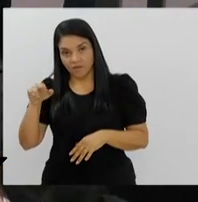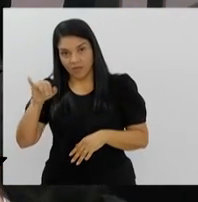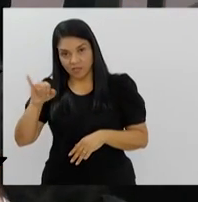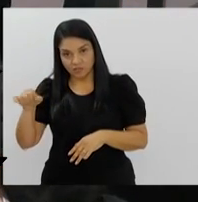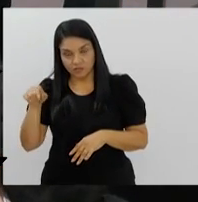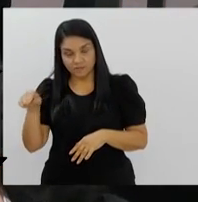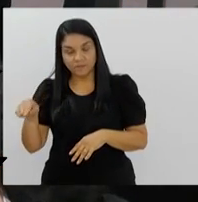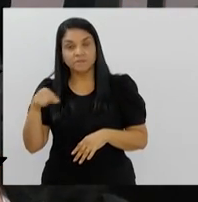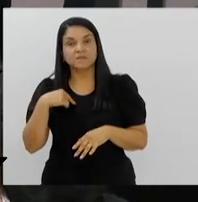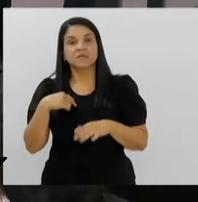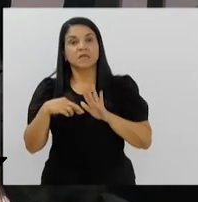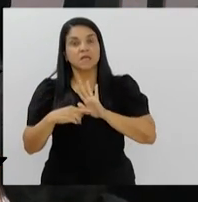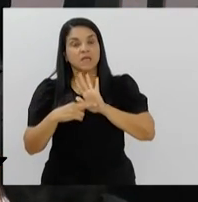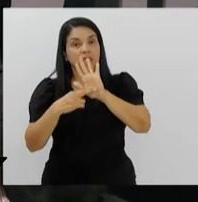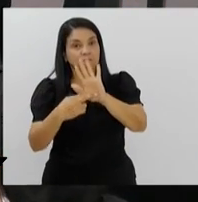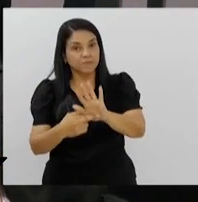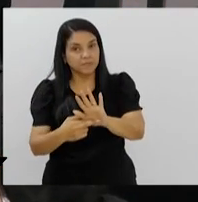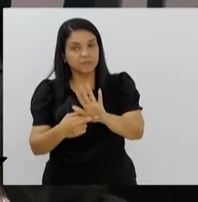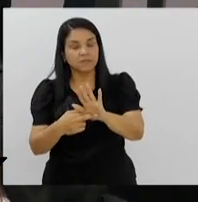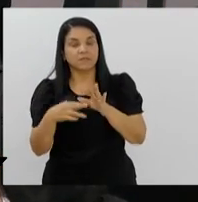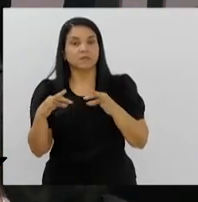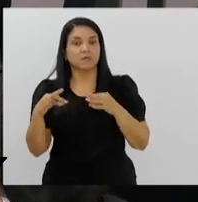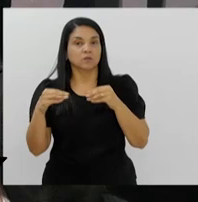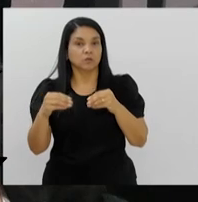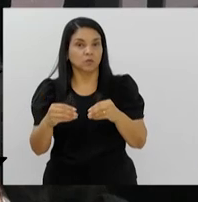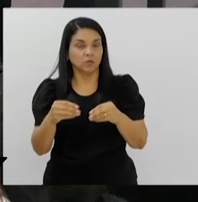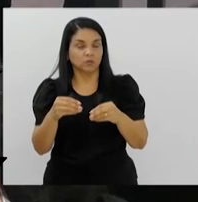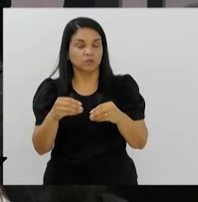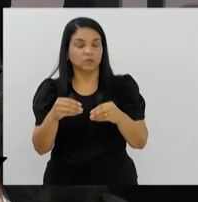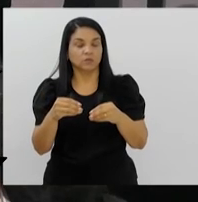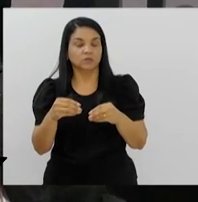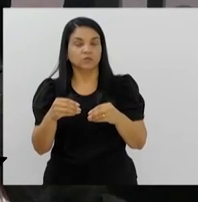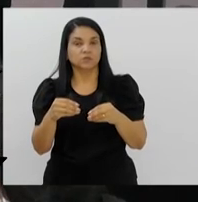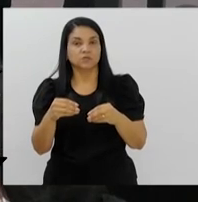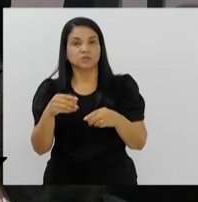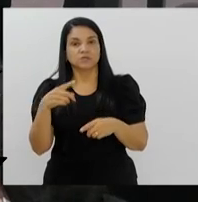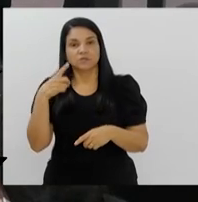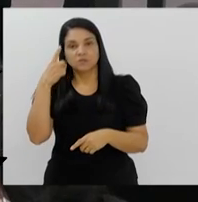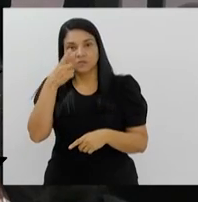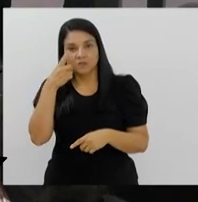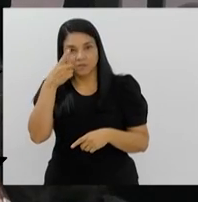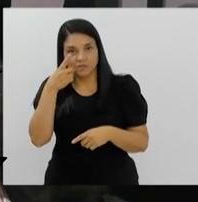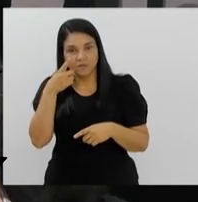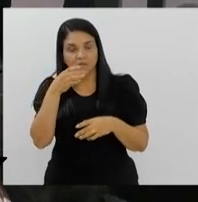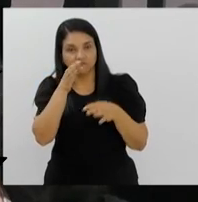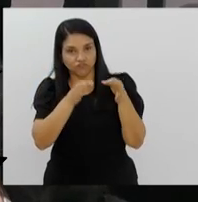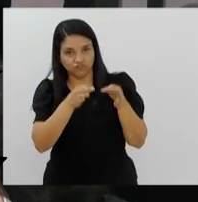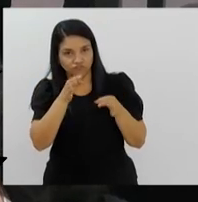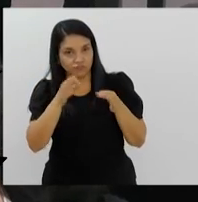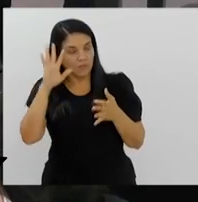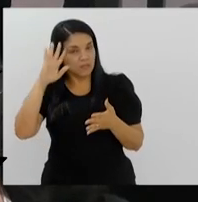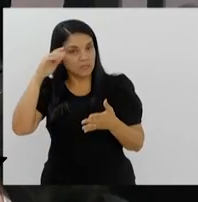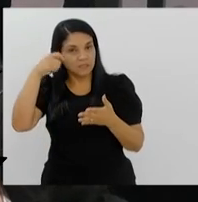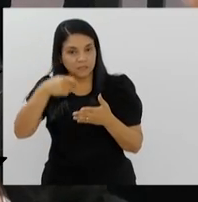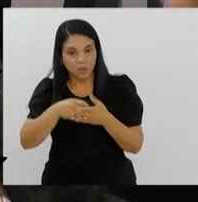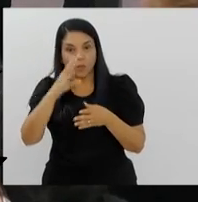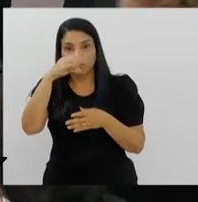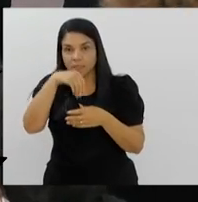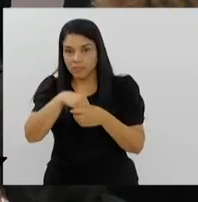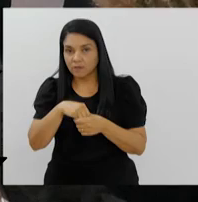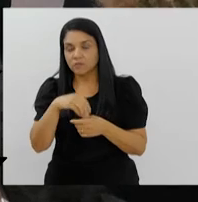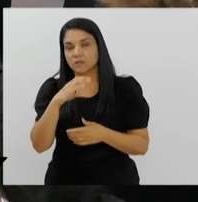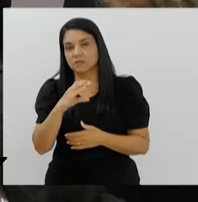juridicamente com todas as forças possíveis para tomar decisões dentro desta CPI